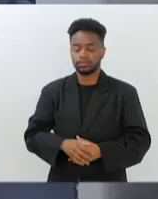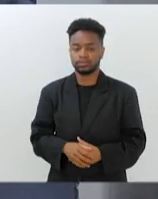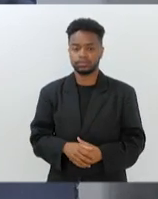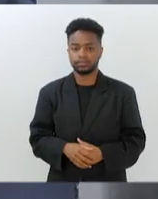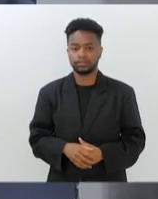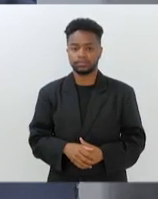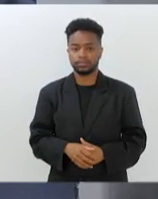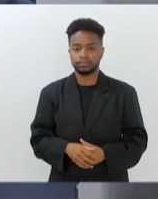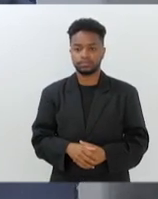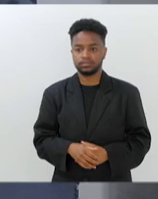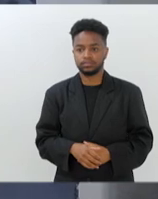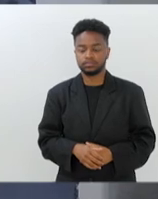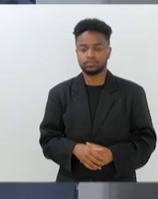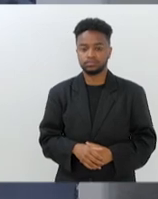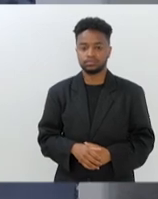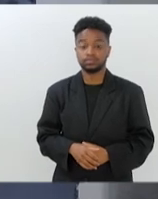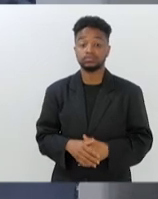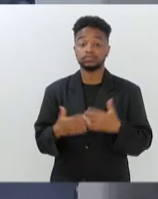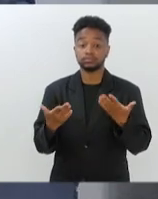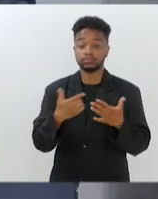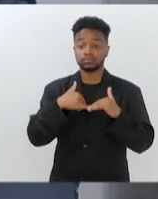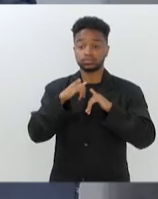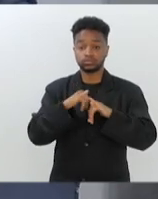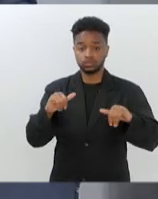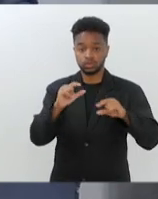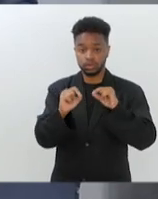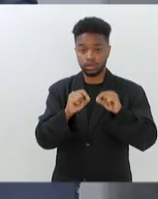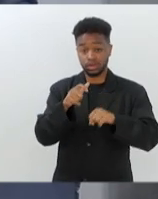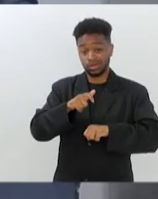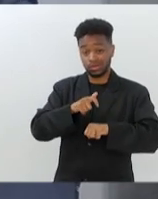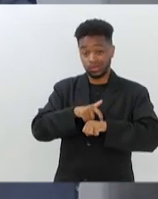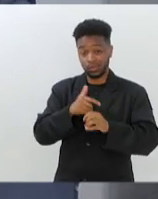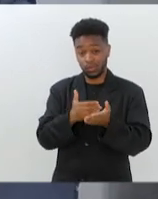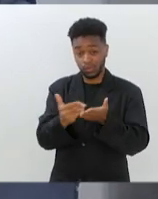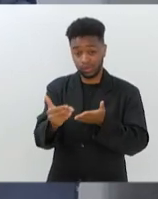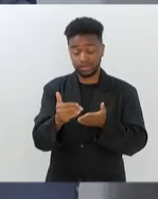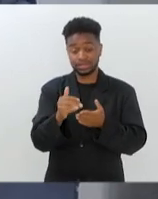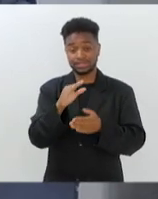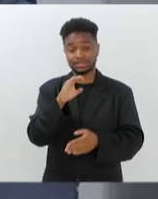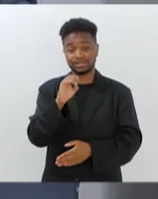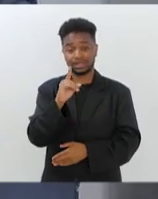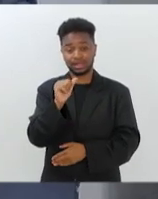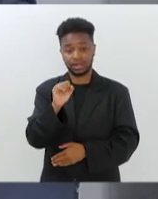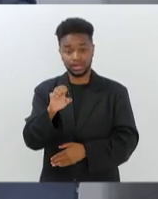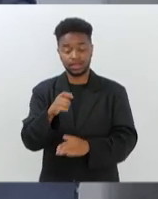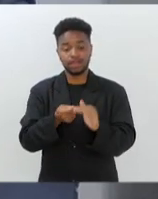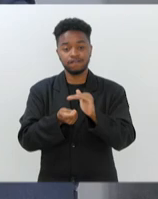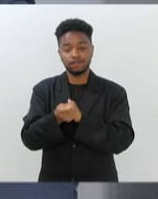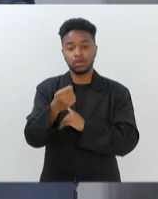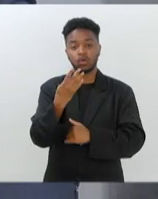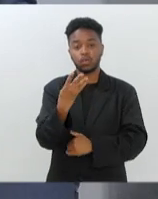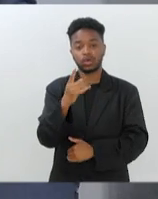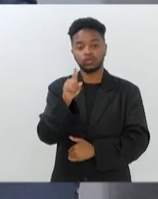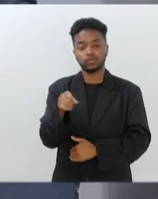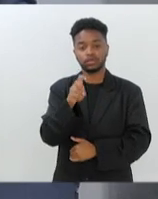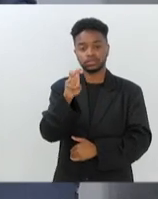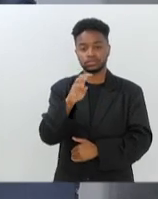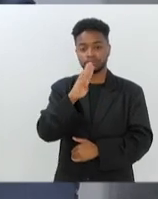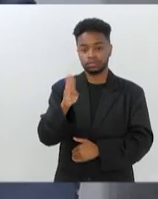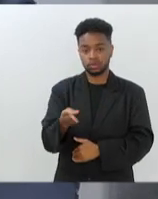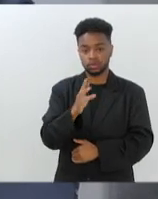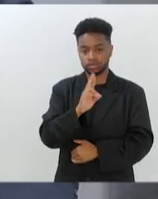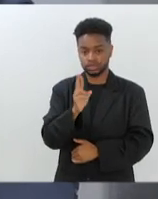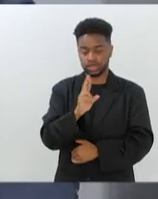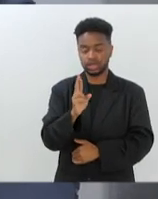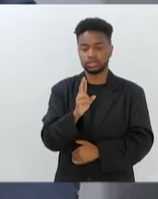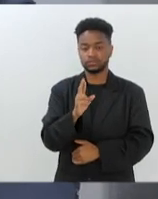Janeiro então eu quero dizer o seguinte a partir do momento que a cedai investe R 4 milhões Mea num camarote que dura